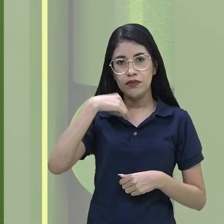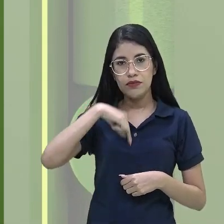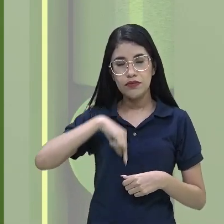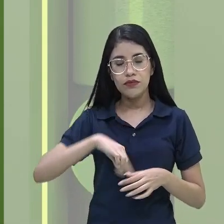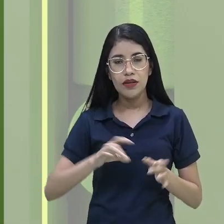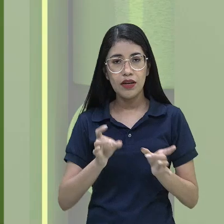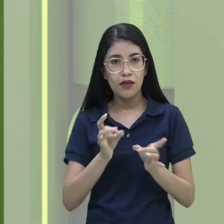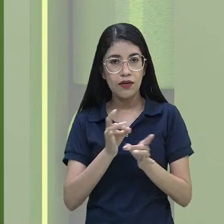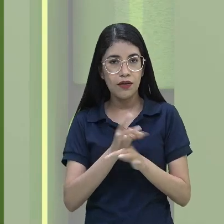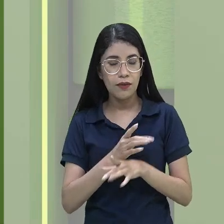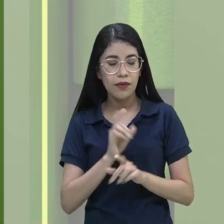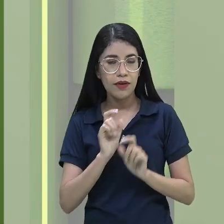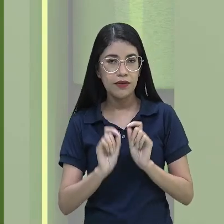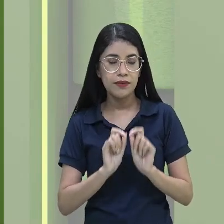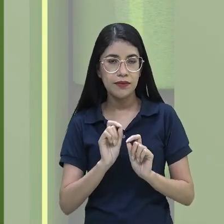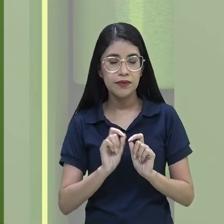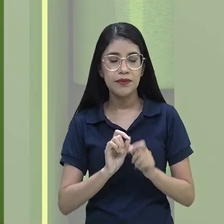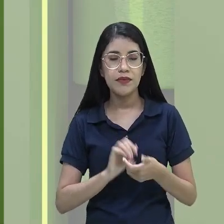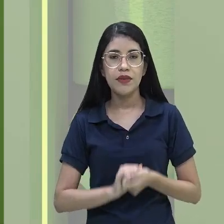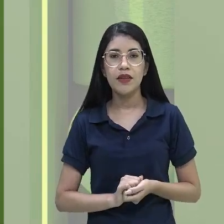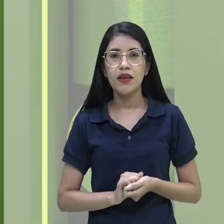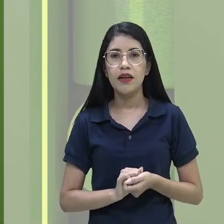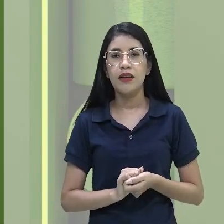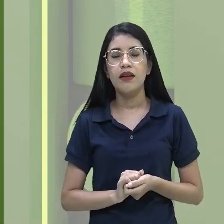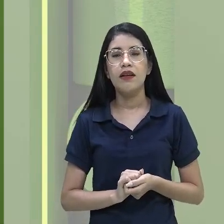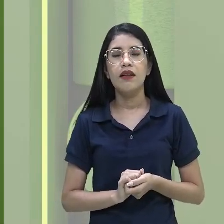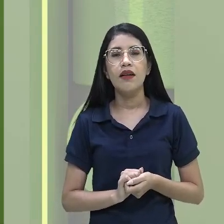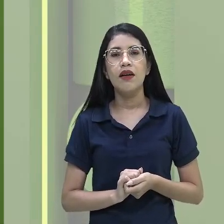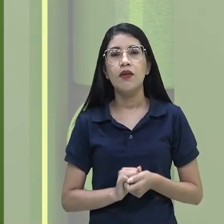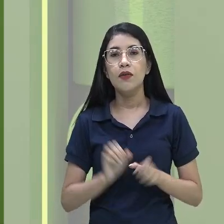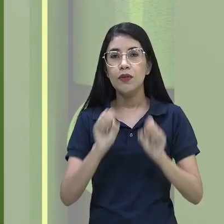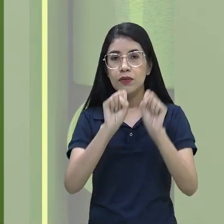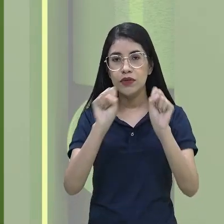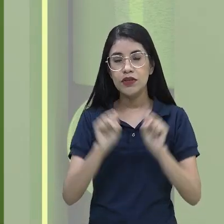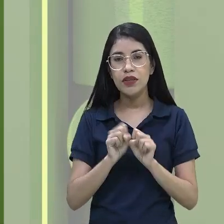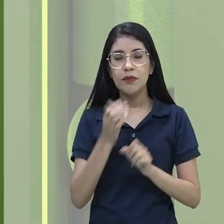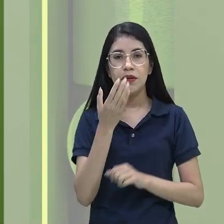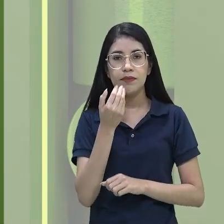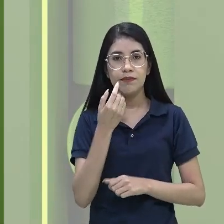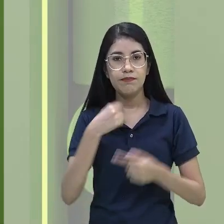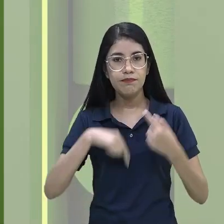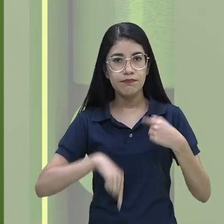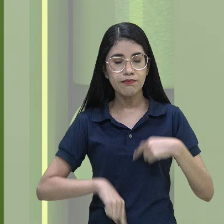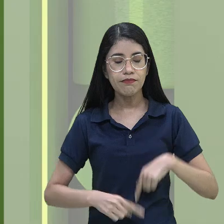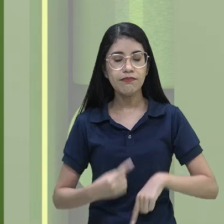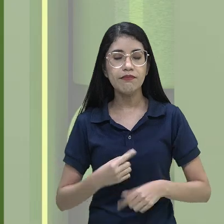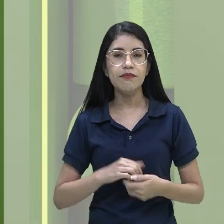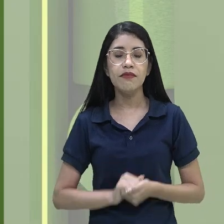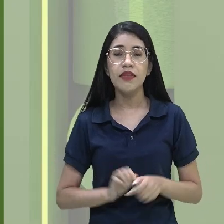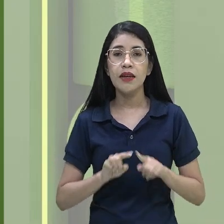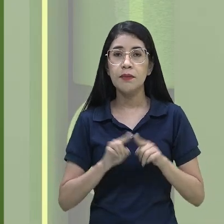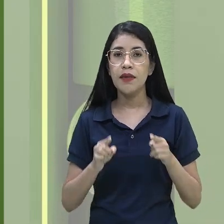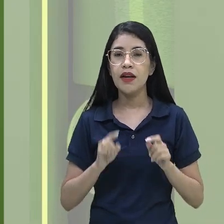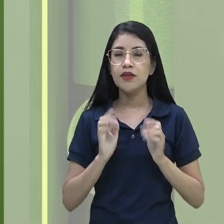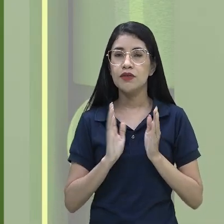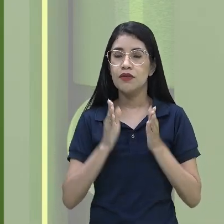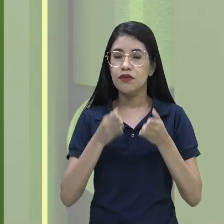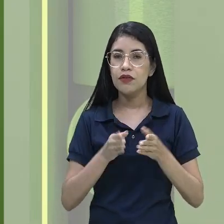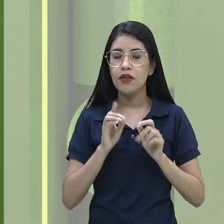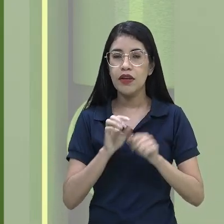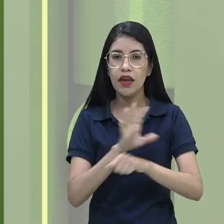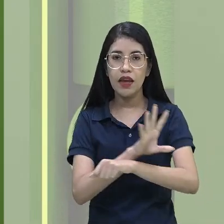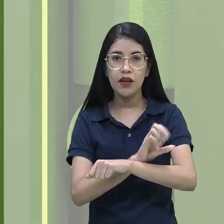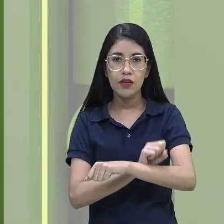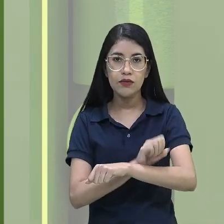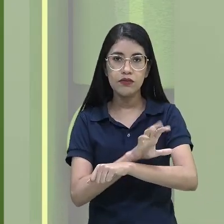assim, dessa forma, né, todo o trato gastrointestinal. Mas nós estamos falando sobre contração muscular e nós